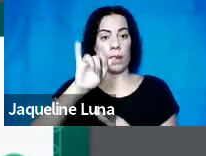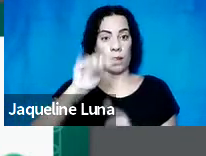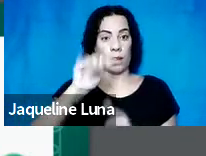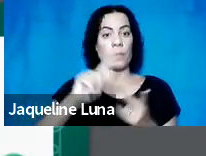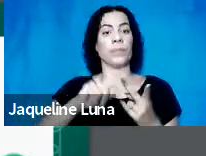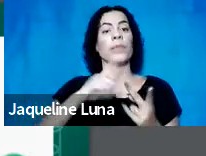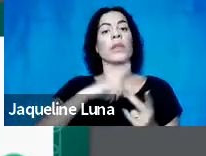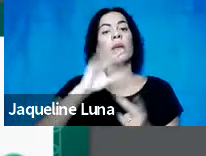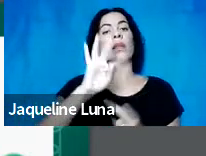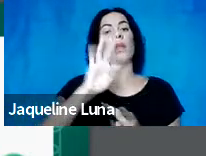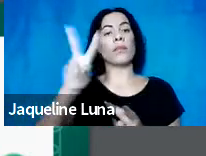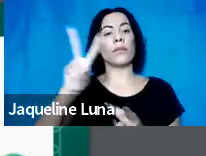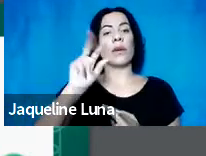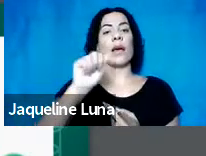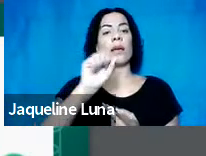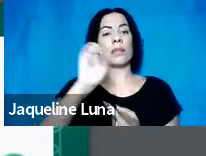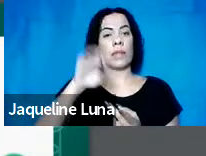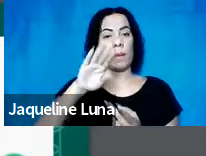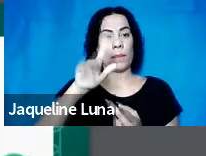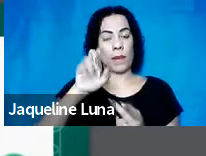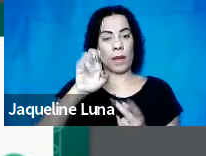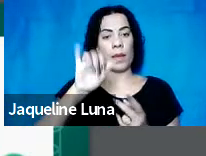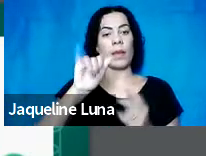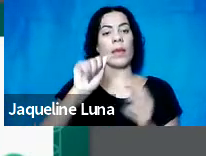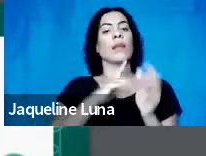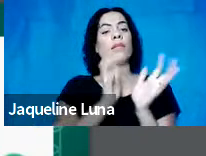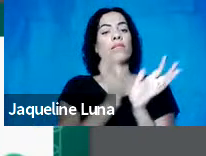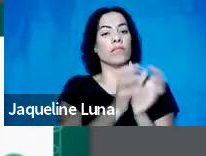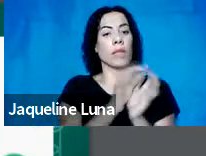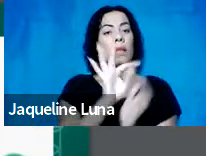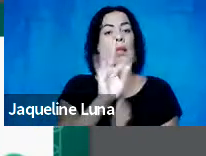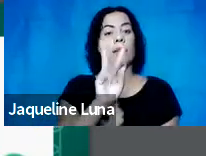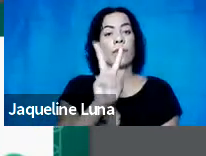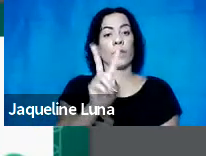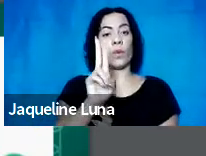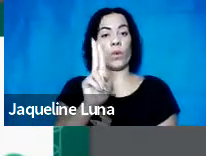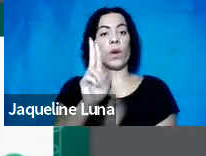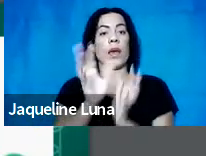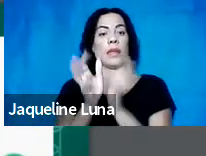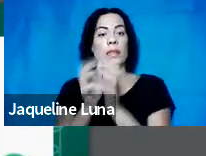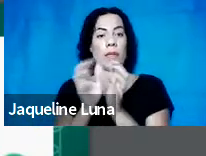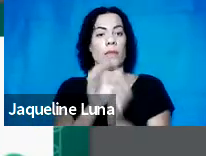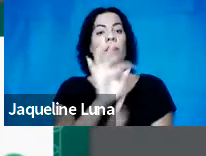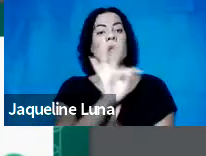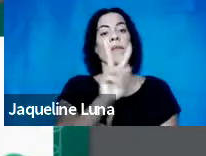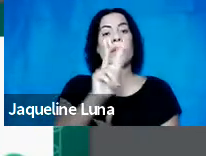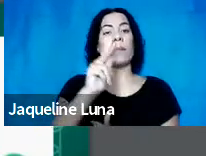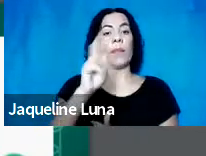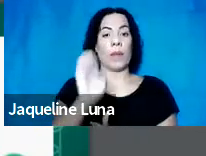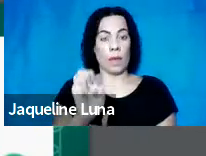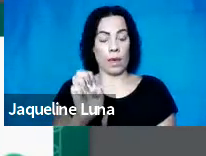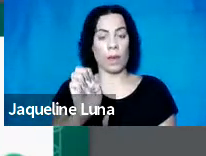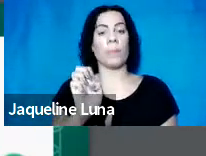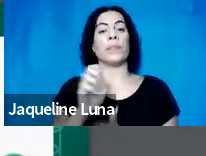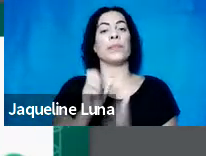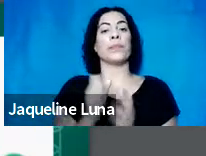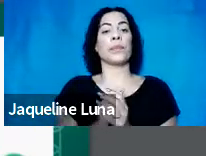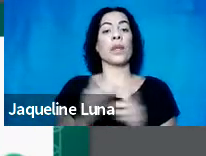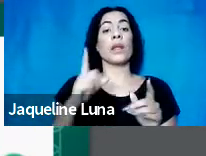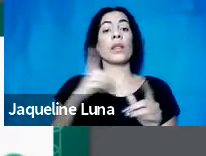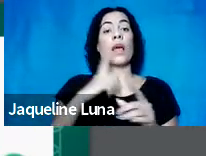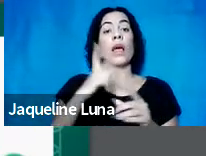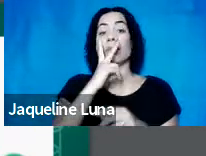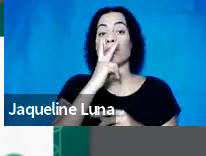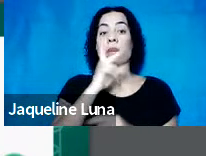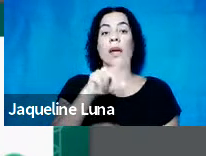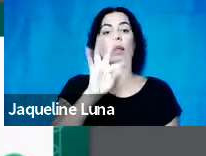Estadual, a TV Assembleia, em Pernambuco, a TV Recife, ligada ao UFPE, a TVPE, que é a TV Pernambuco, ligada ao Governo do Estado. No Espírito Santo, a